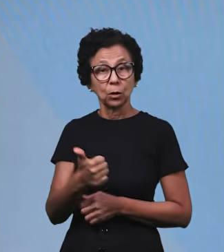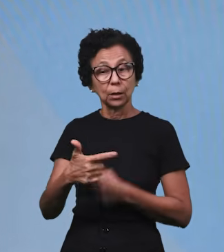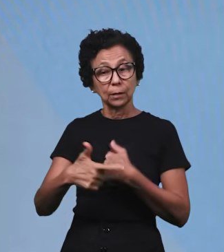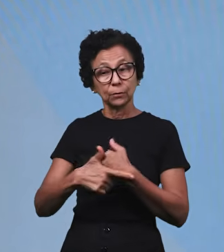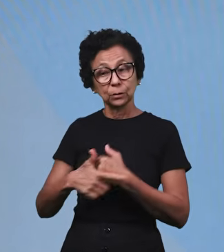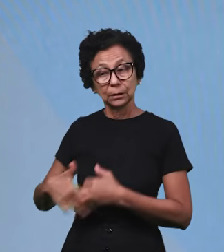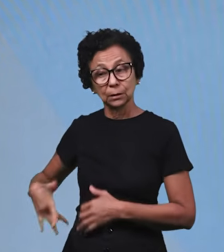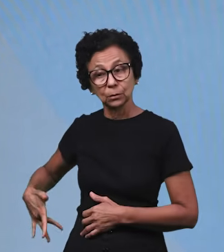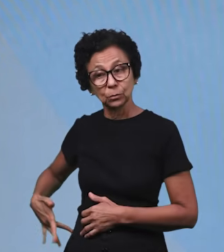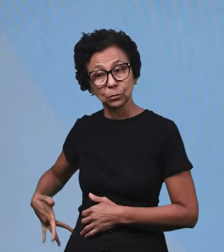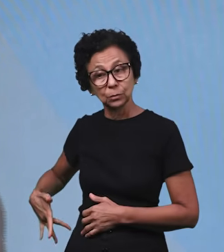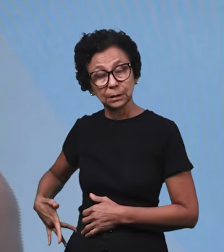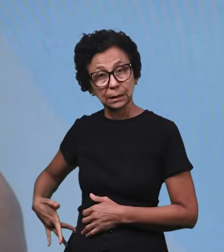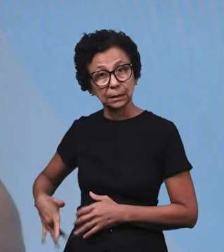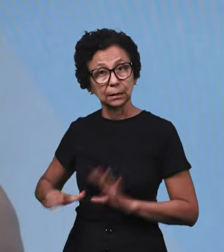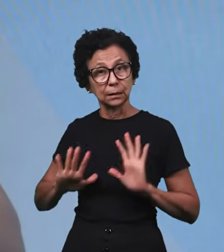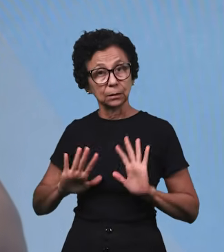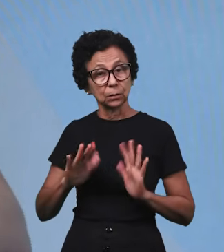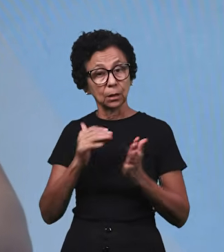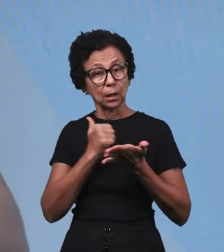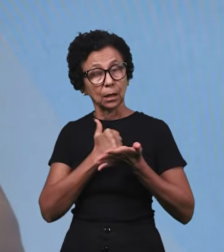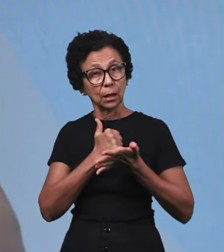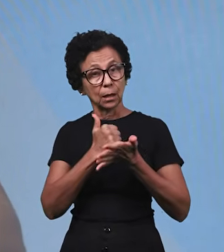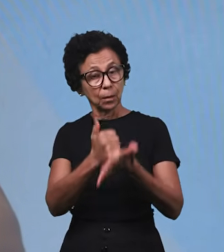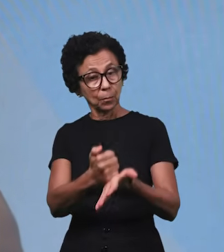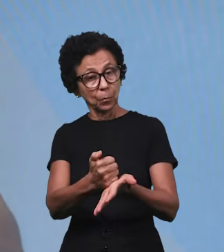de substituição renal, são métodos de